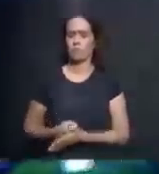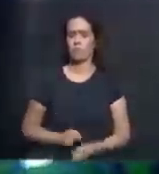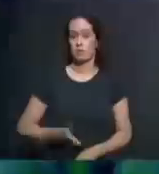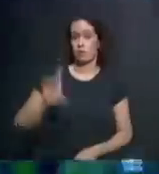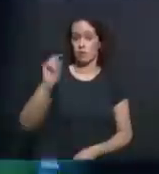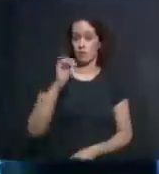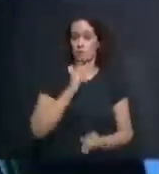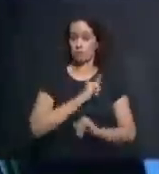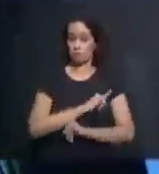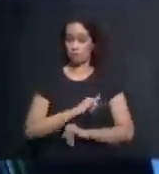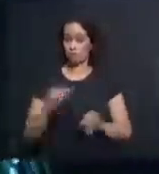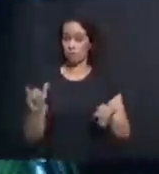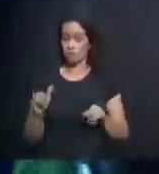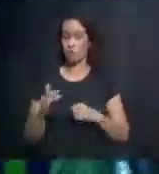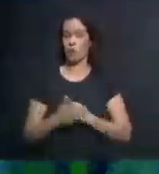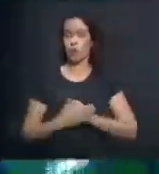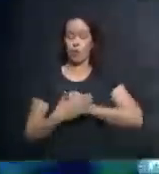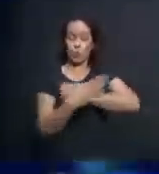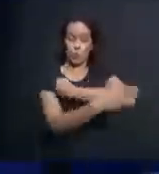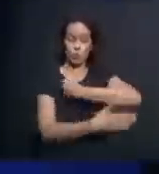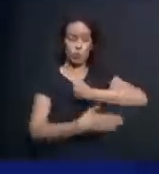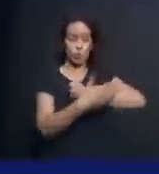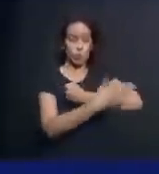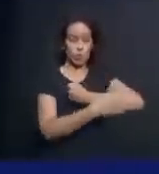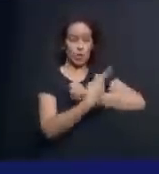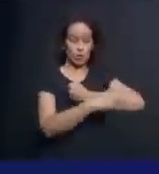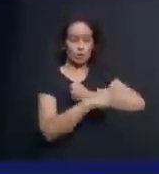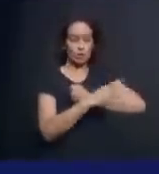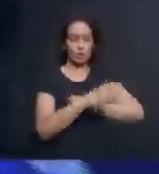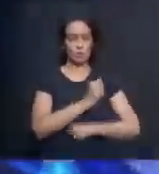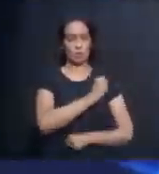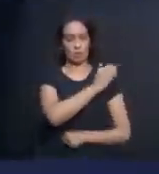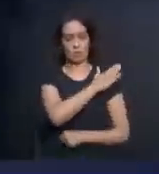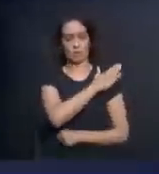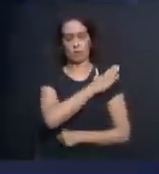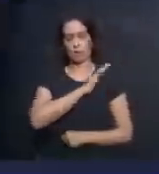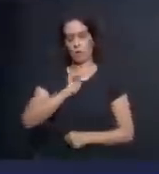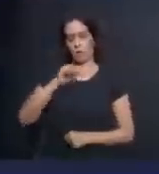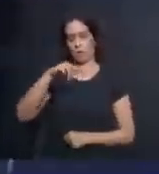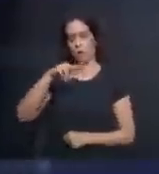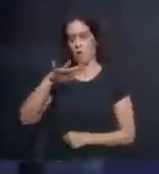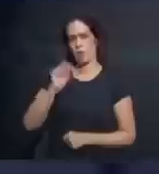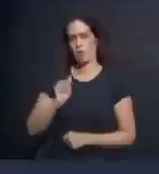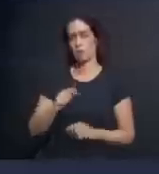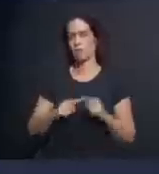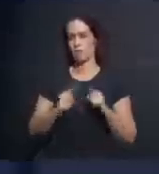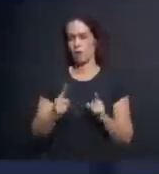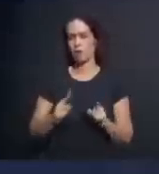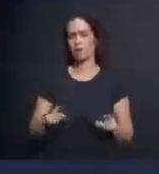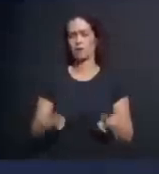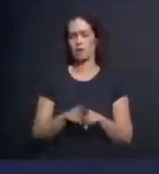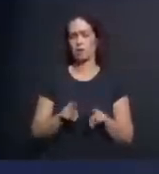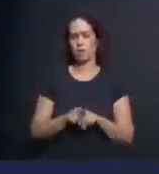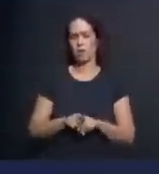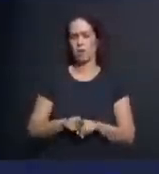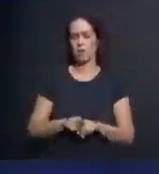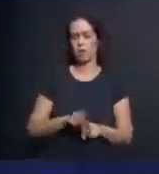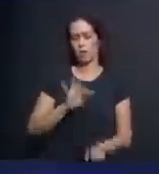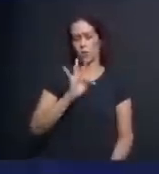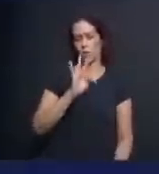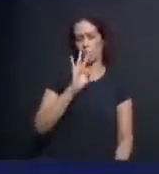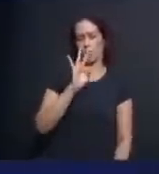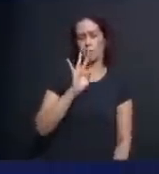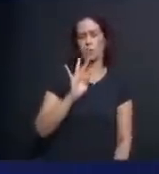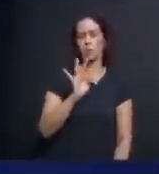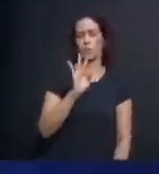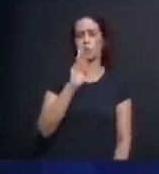escudo aí, ô Capitão América, mas passa a mão nesse martelo também. Faz o que eu preciso. Deus, gente, está sempre procurando a